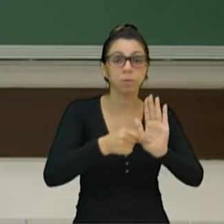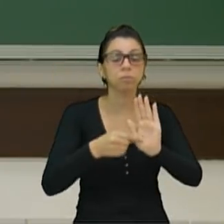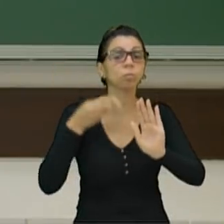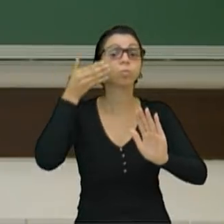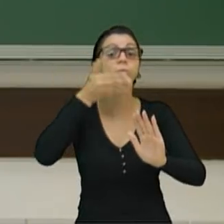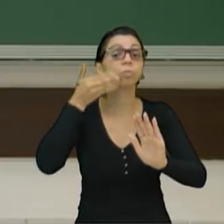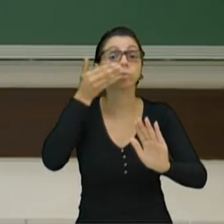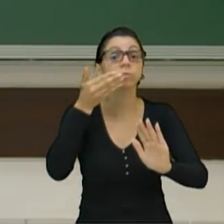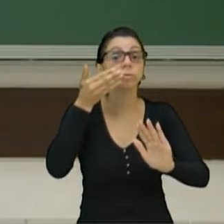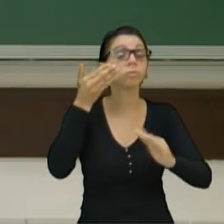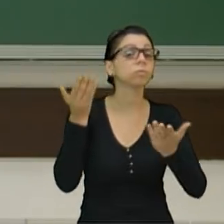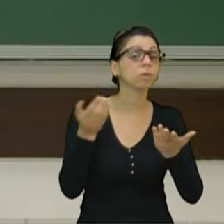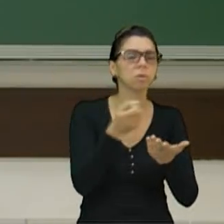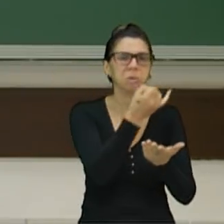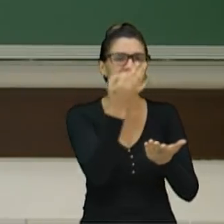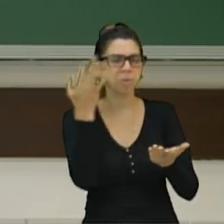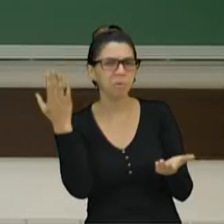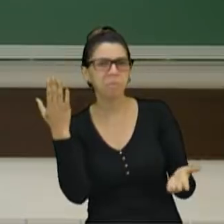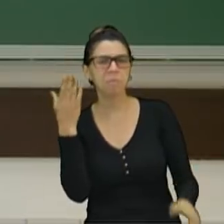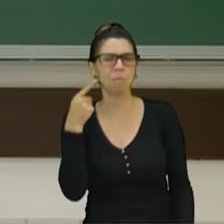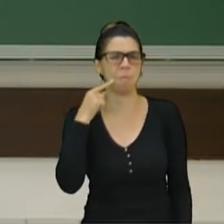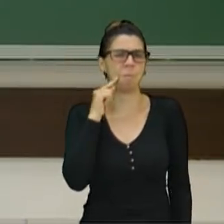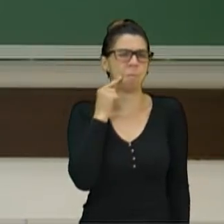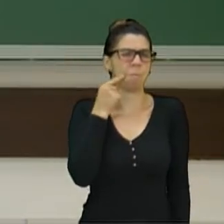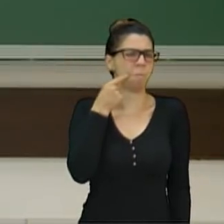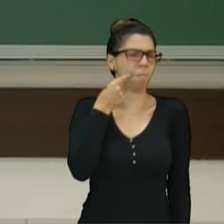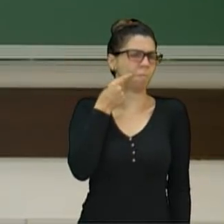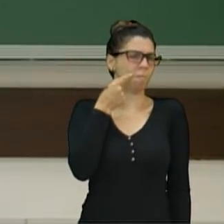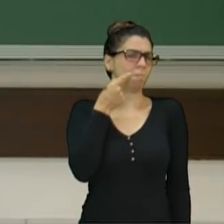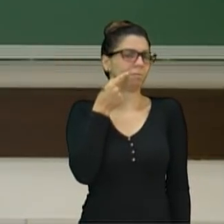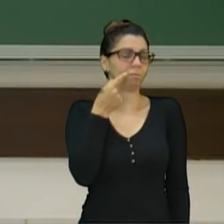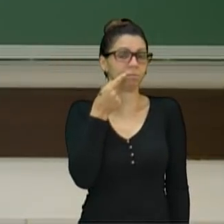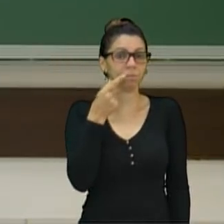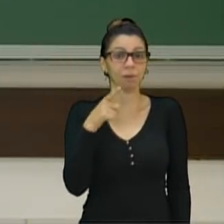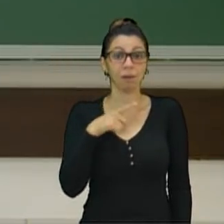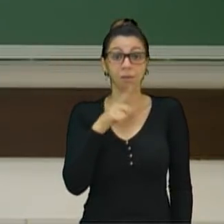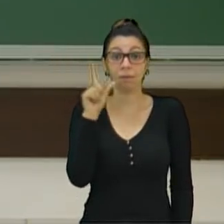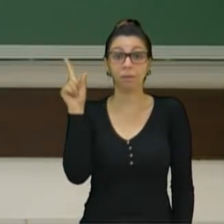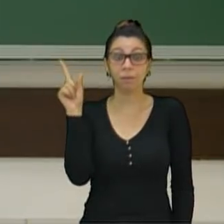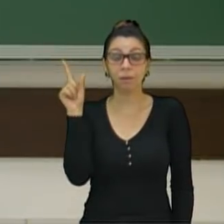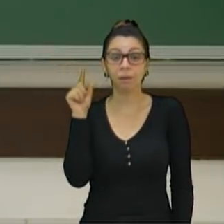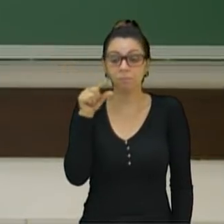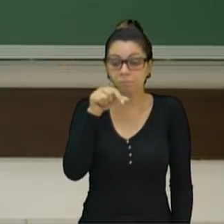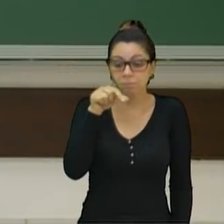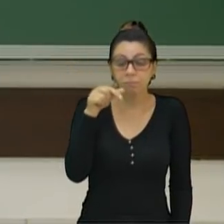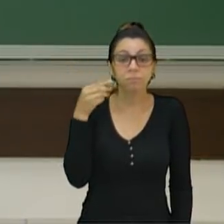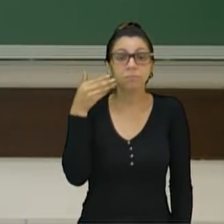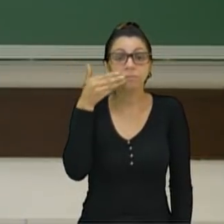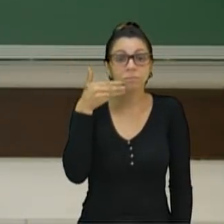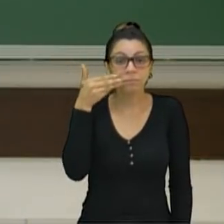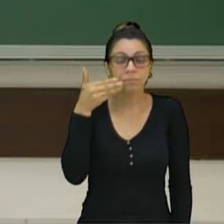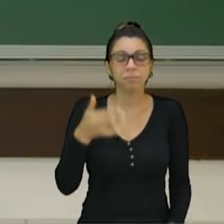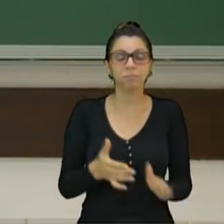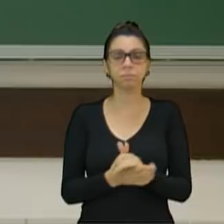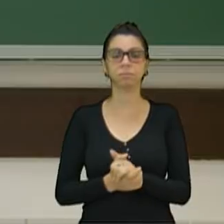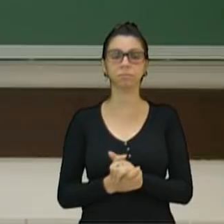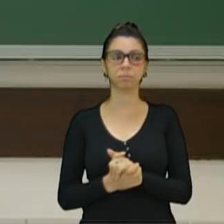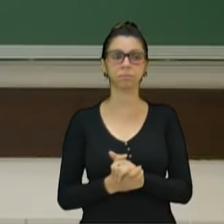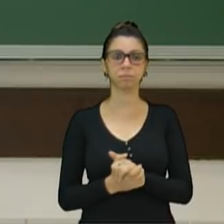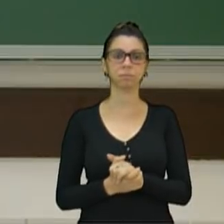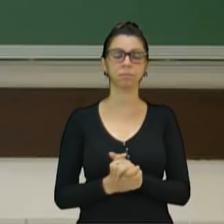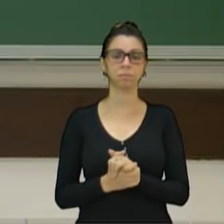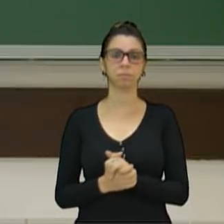doce. Mas tem algumas balinhas azedas, né? Essas aqui cobertinhas de açúcar, super docinhas. E esse, Fabiano, o que você